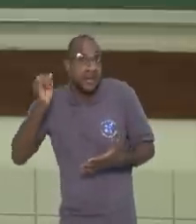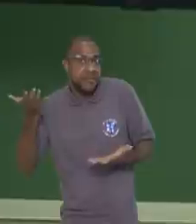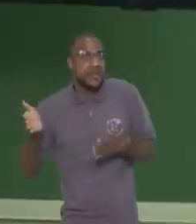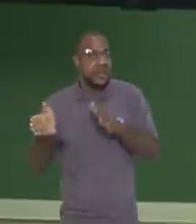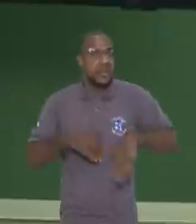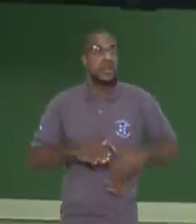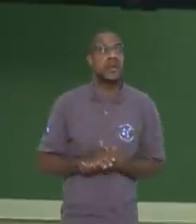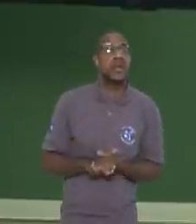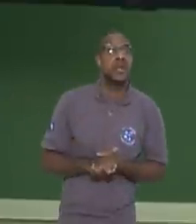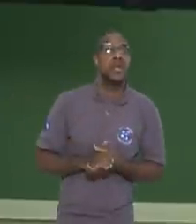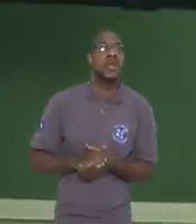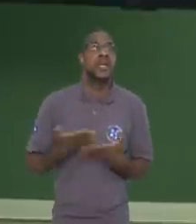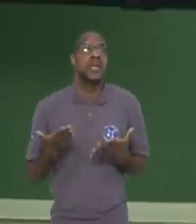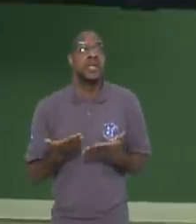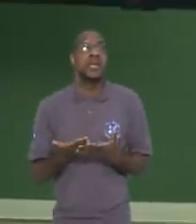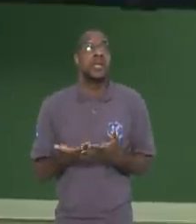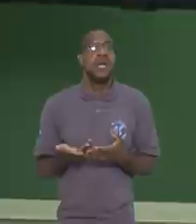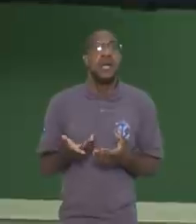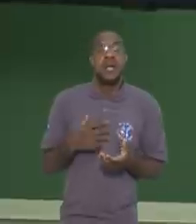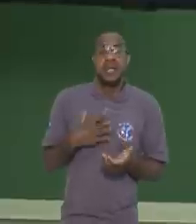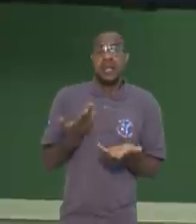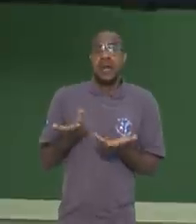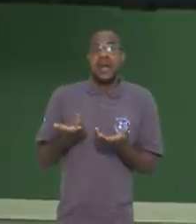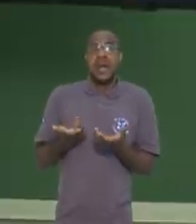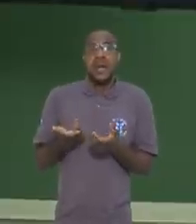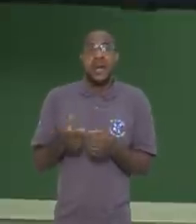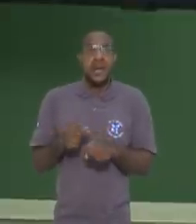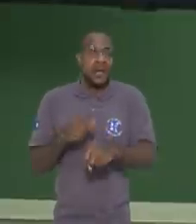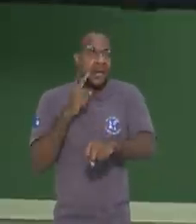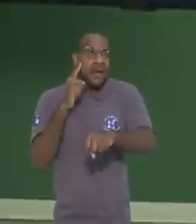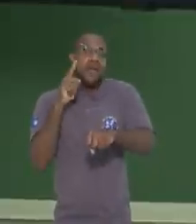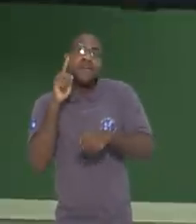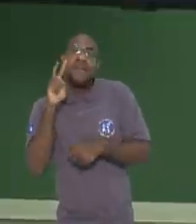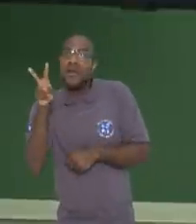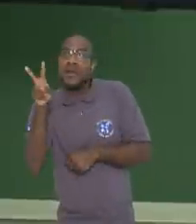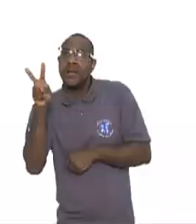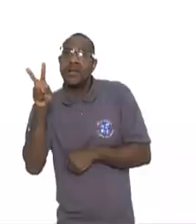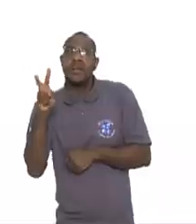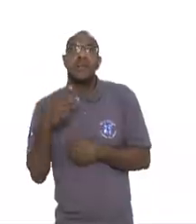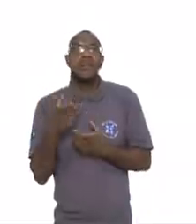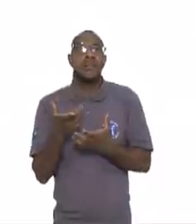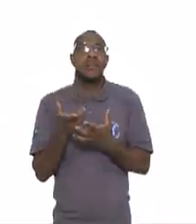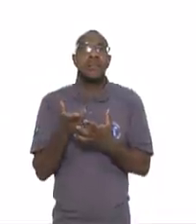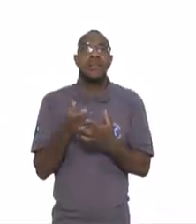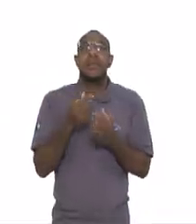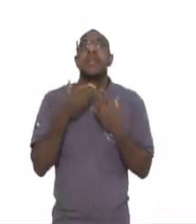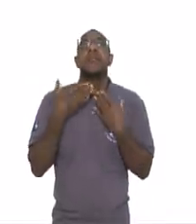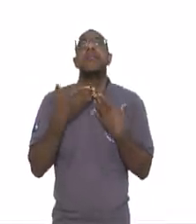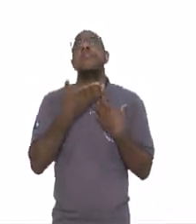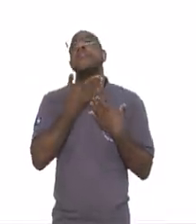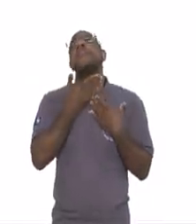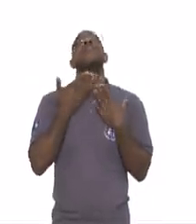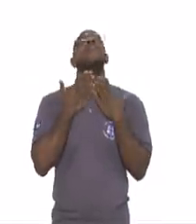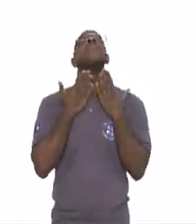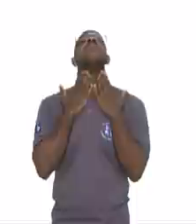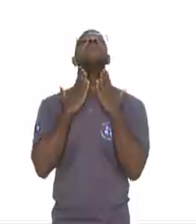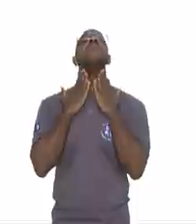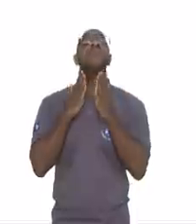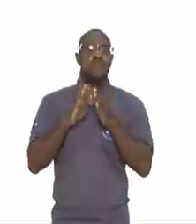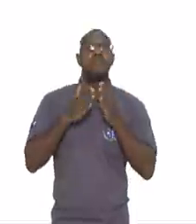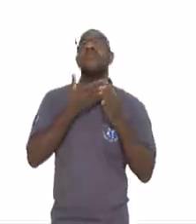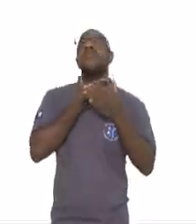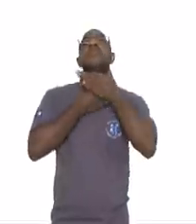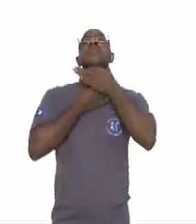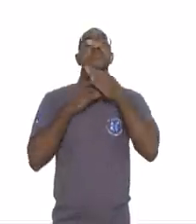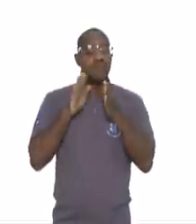curativo biológico, ela fica tampona ali a ferida, vedando, aderindo como se fosse realmente um curativo, uma cola, e permanece por